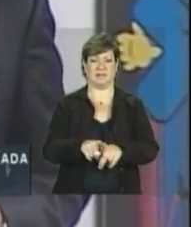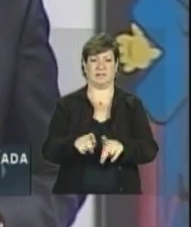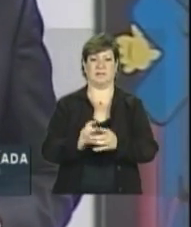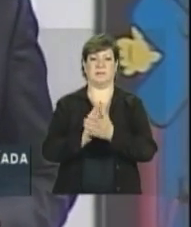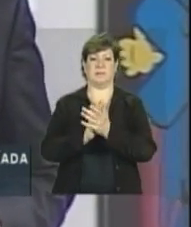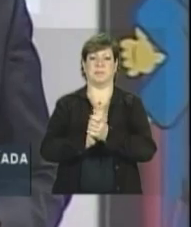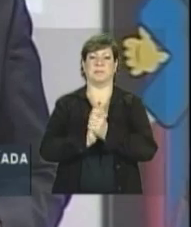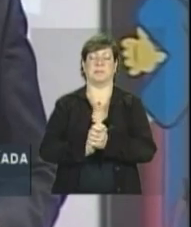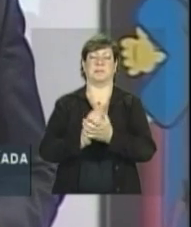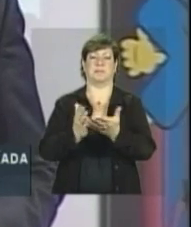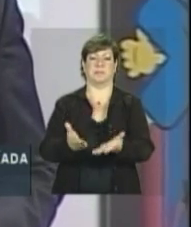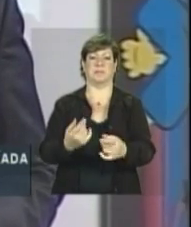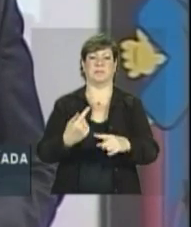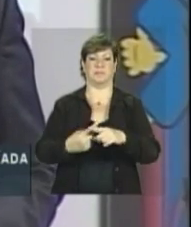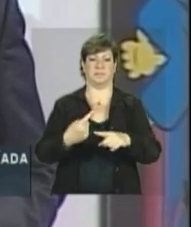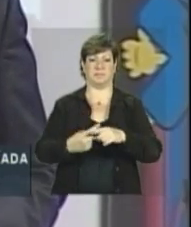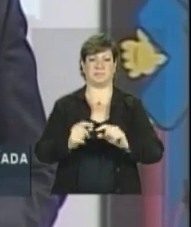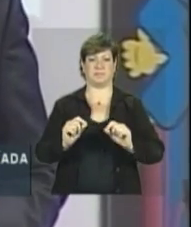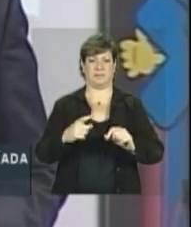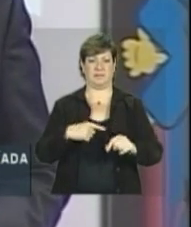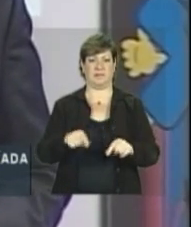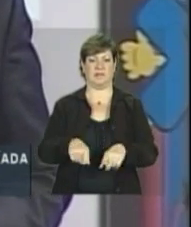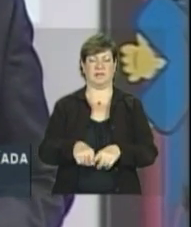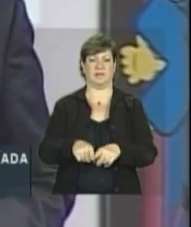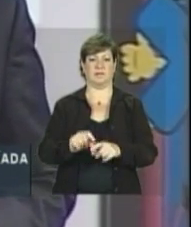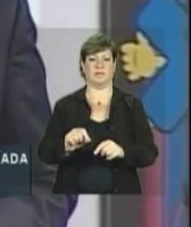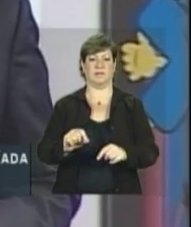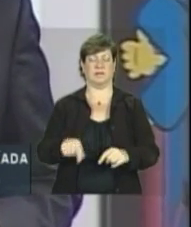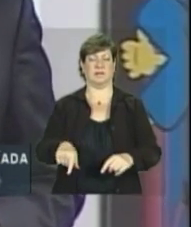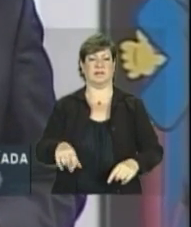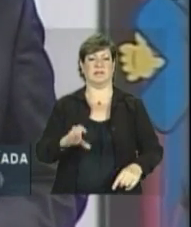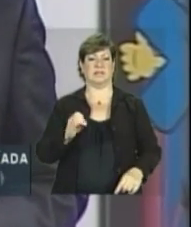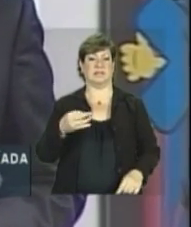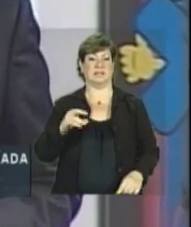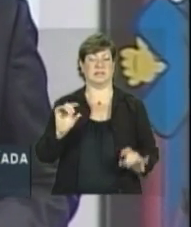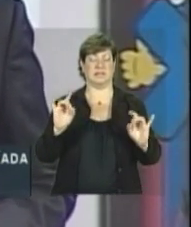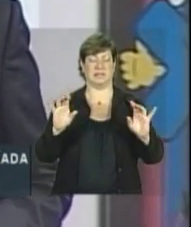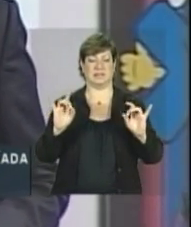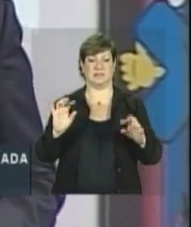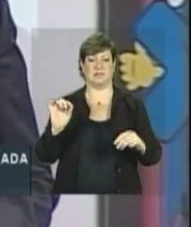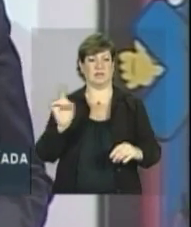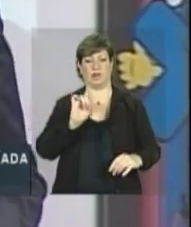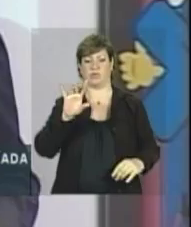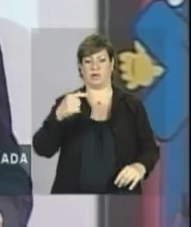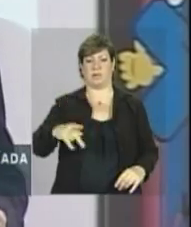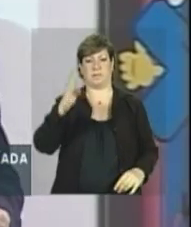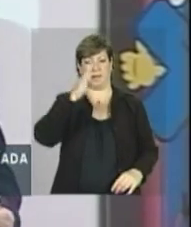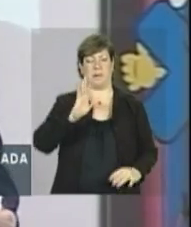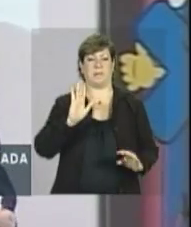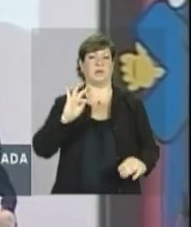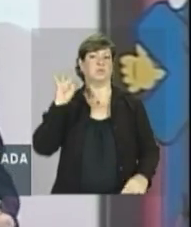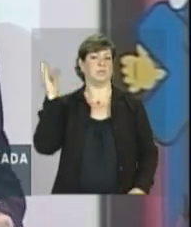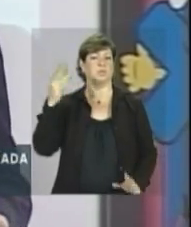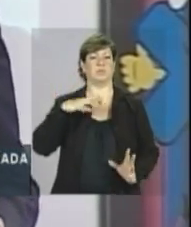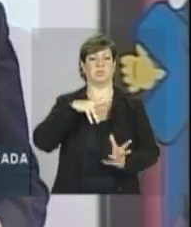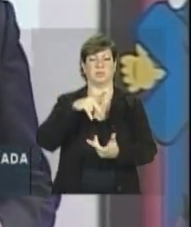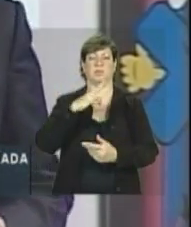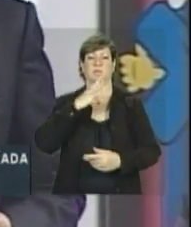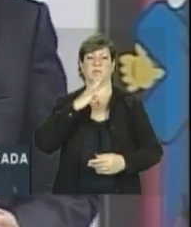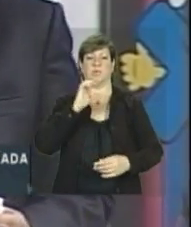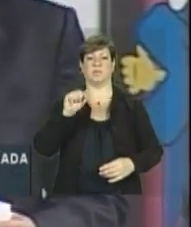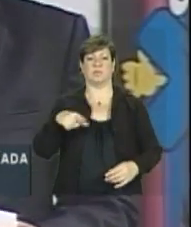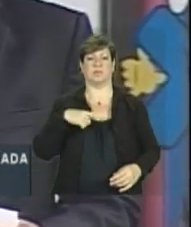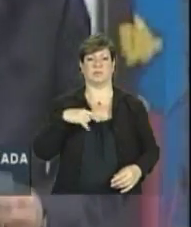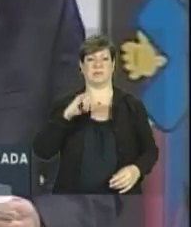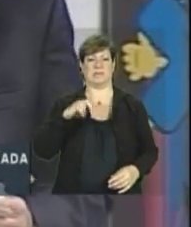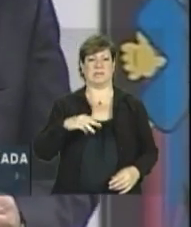parabenizá-lo por uma instituição que é um dos centros de excelência, não apenas no Brasil, mas reconhecido internacionalmente, que é o INPA, um dos